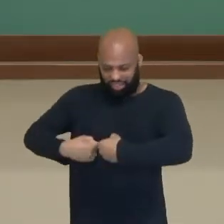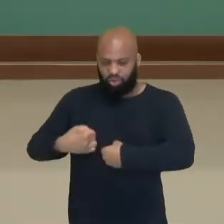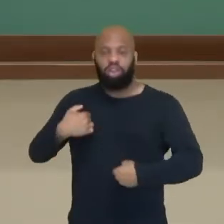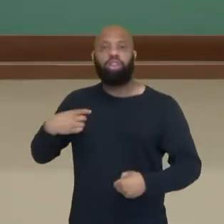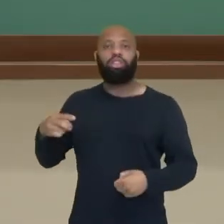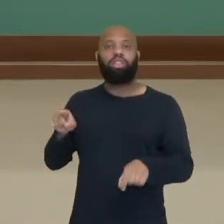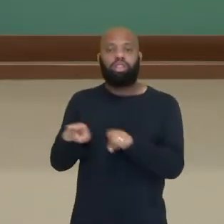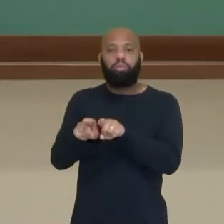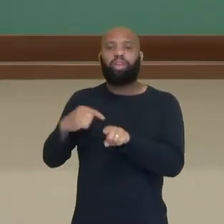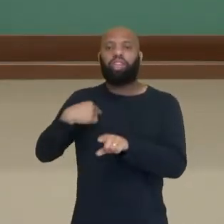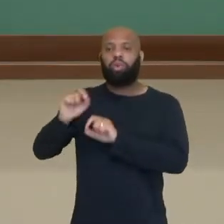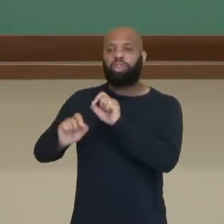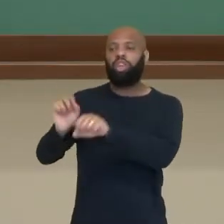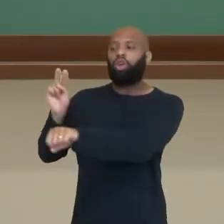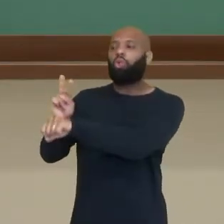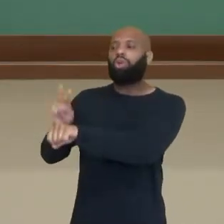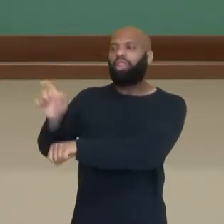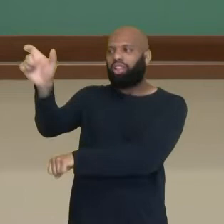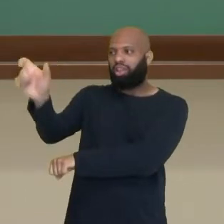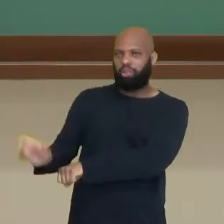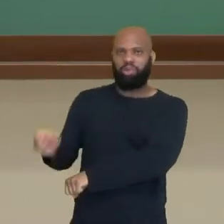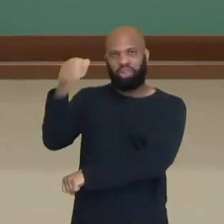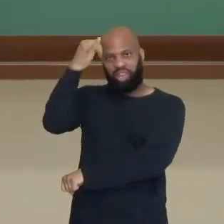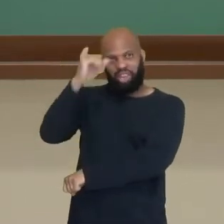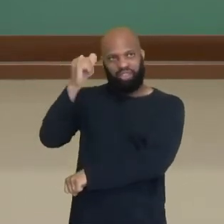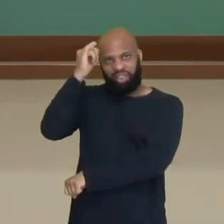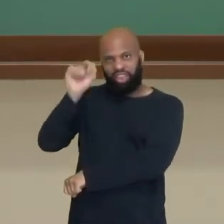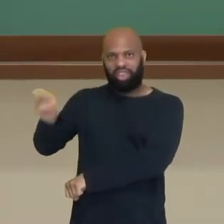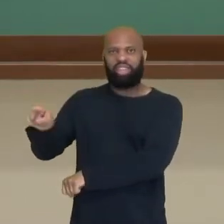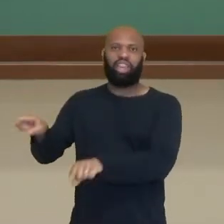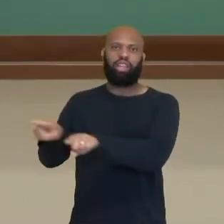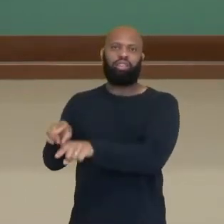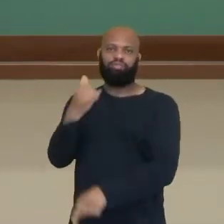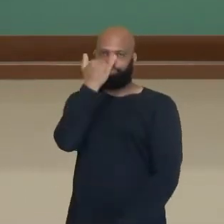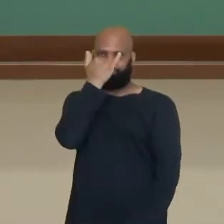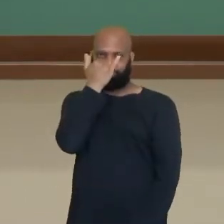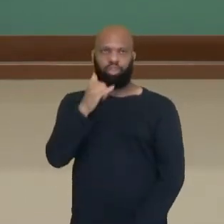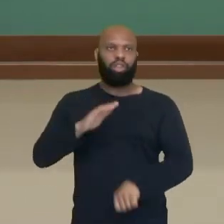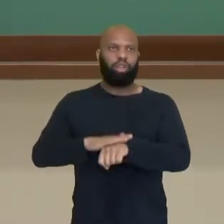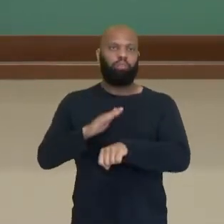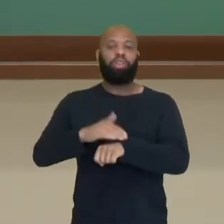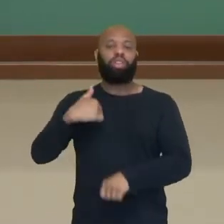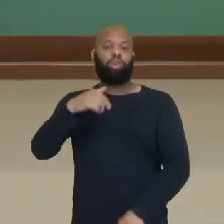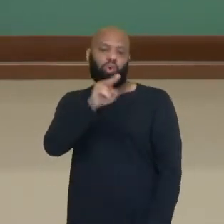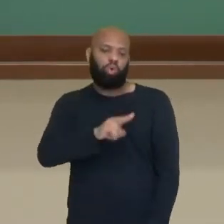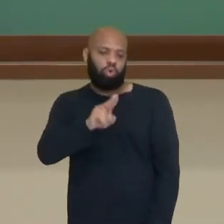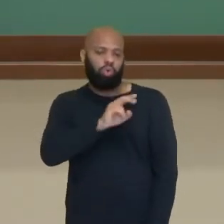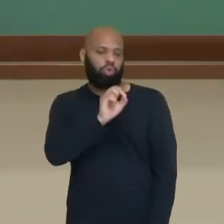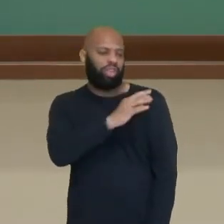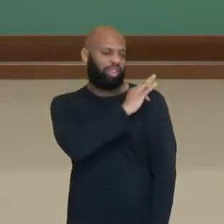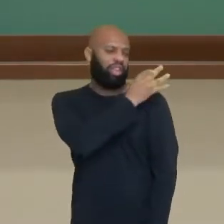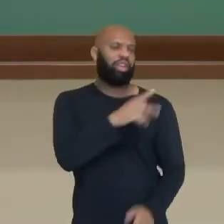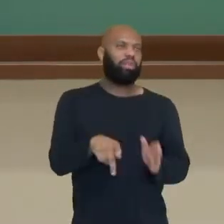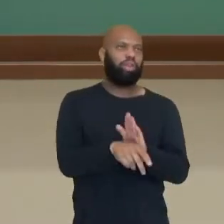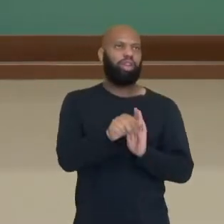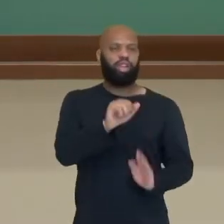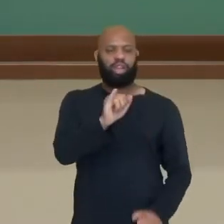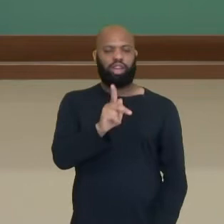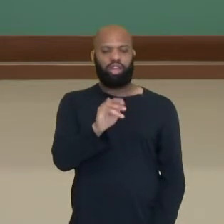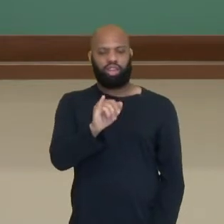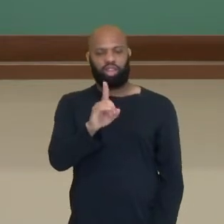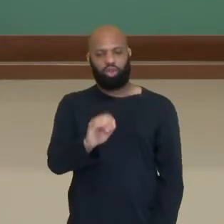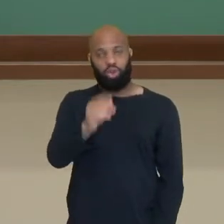que eu não me lesione, para que não aconteça nada de grave comigo, quando eu aplico a técnica do Aikido nessa pessoa que está